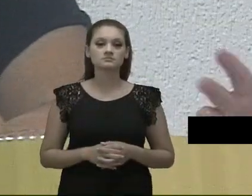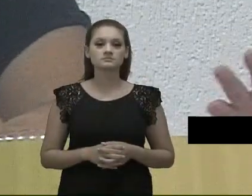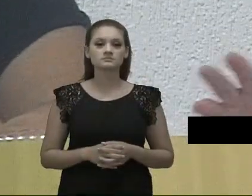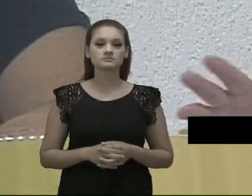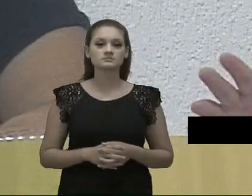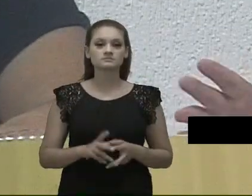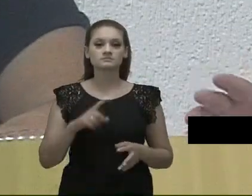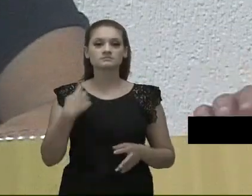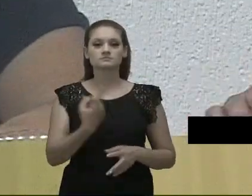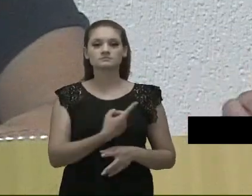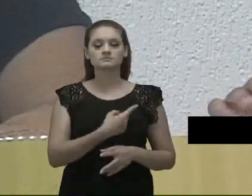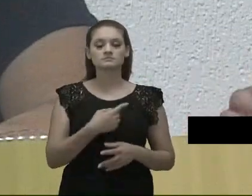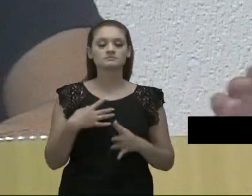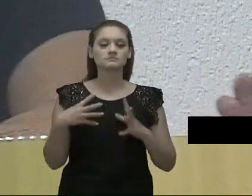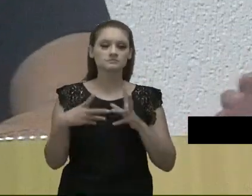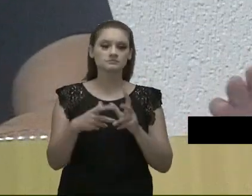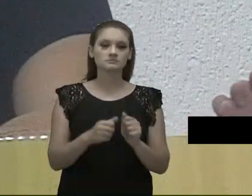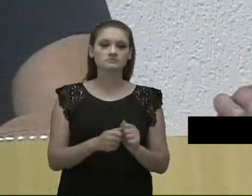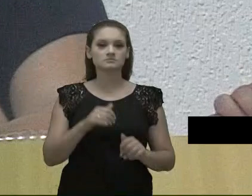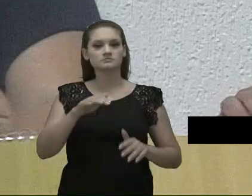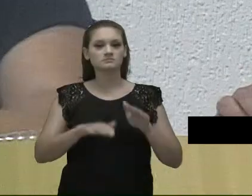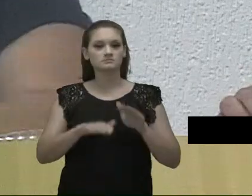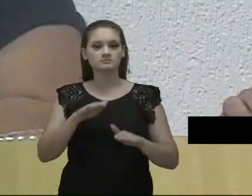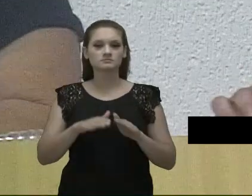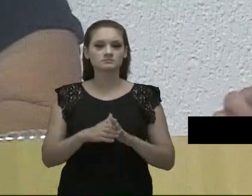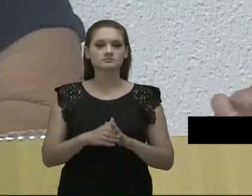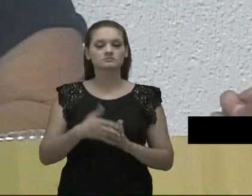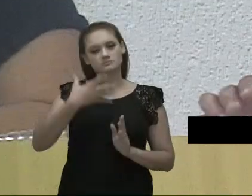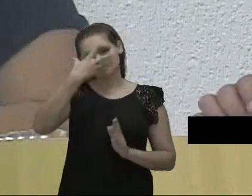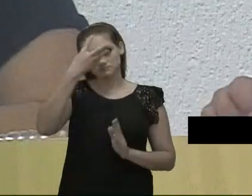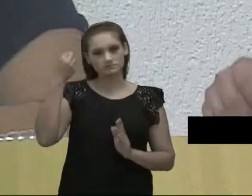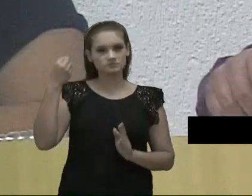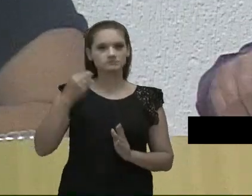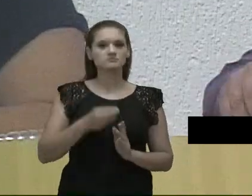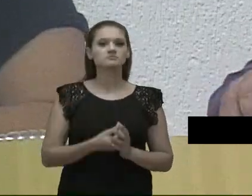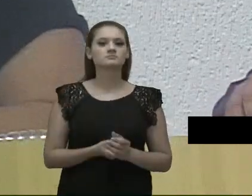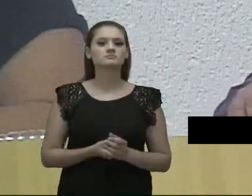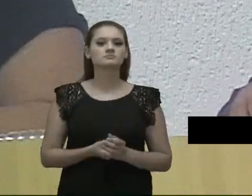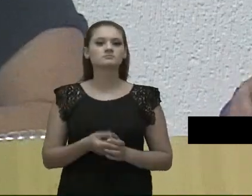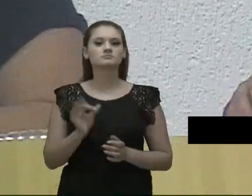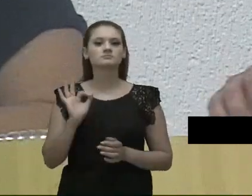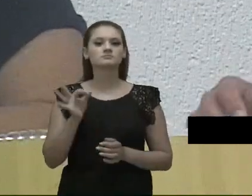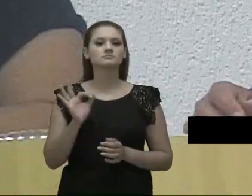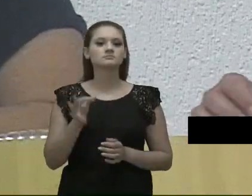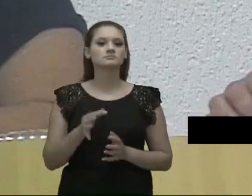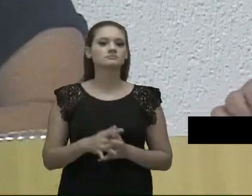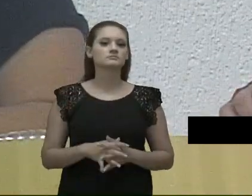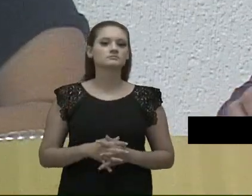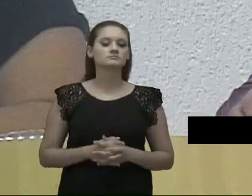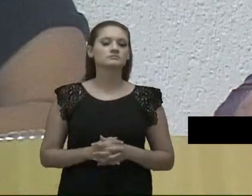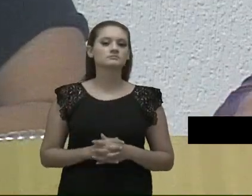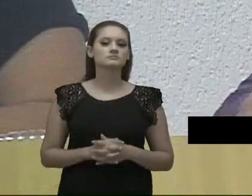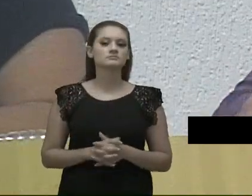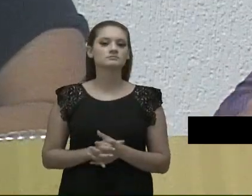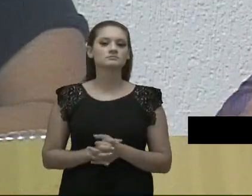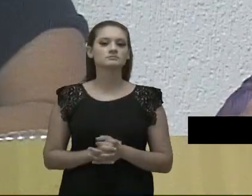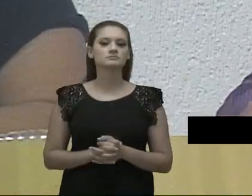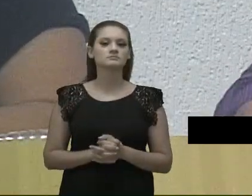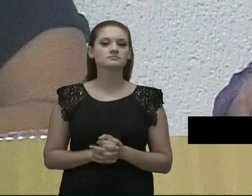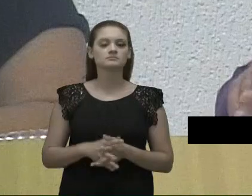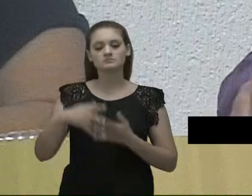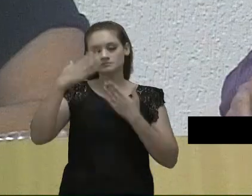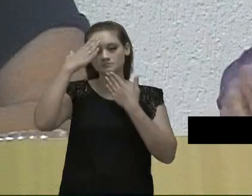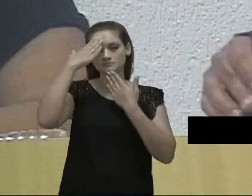Que a gente está ouvindo todas aqui, de repente se ficar alguma para trás, né? Mas acho que todos já vão ser chamados.